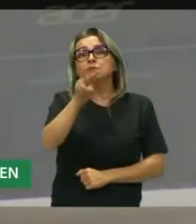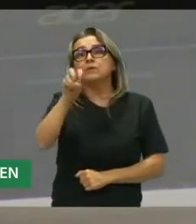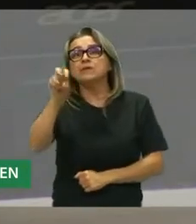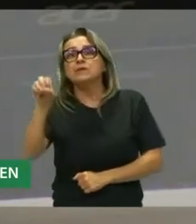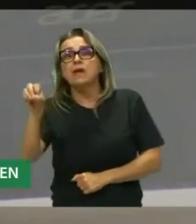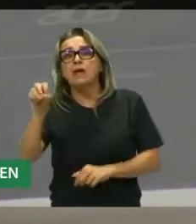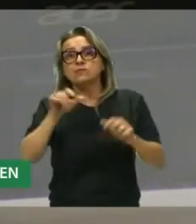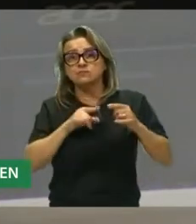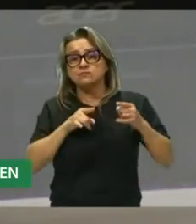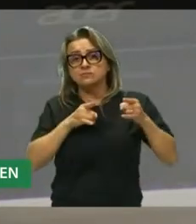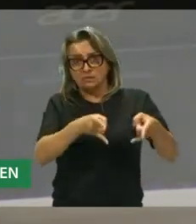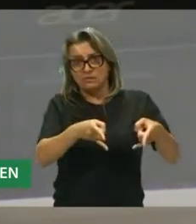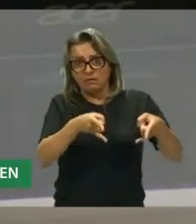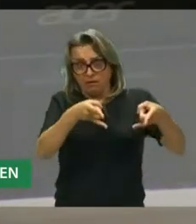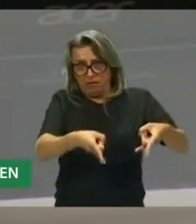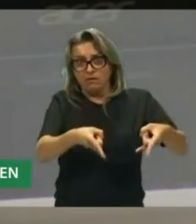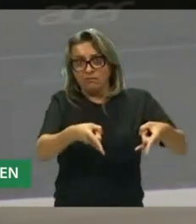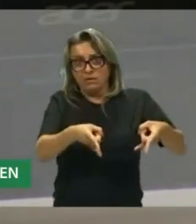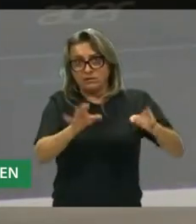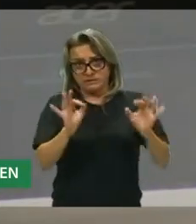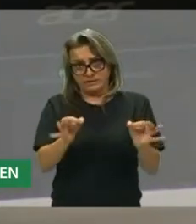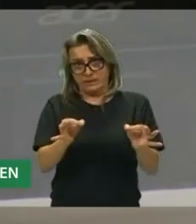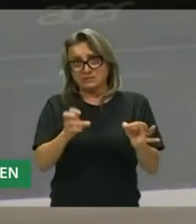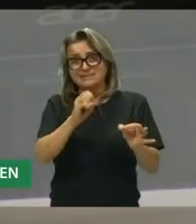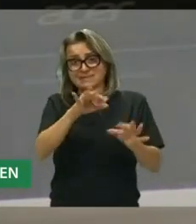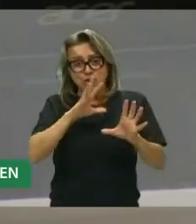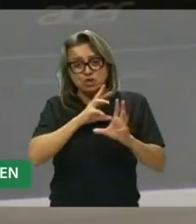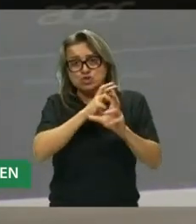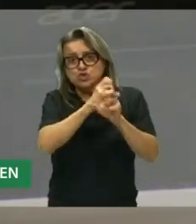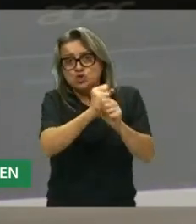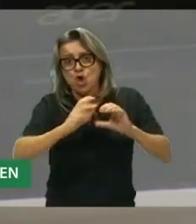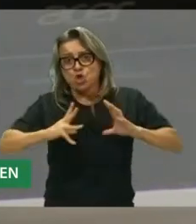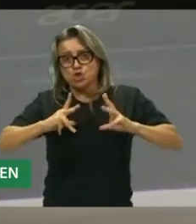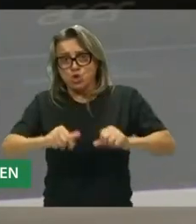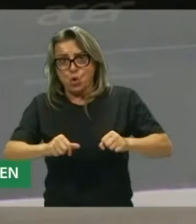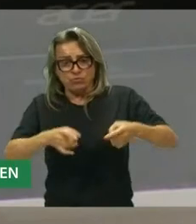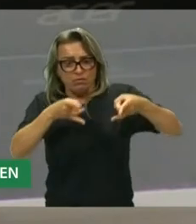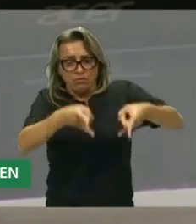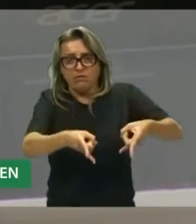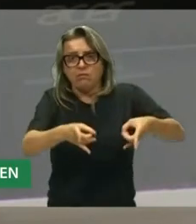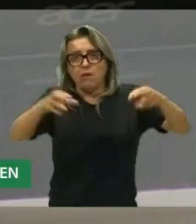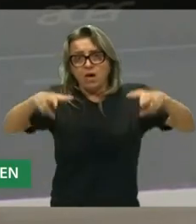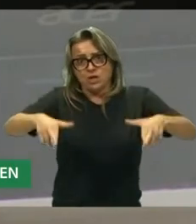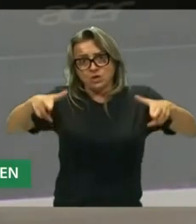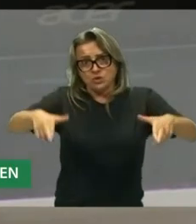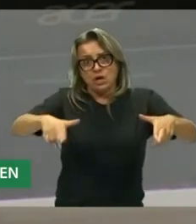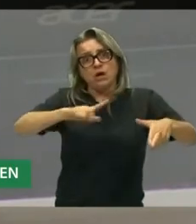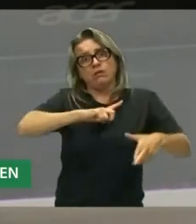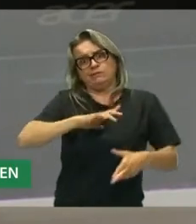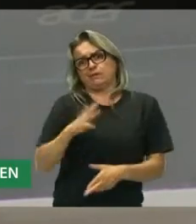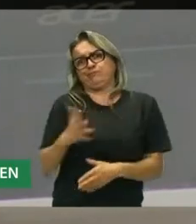nós precisamos de 3.500 leitos, e se nós somarmos todos os leitos da região, nós temos não mais que 1.000 leitos, nós temos um